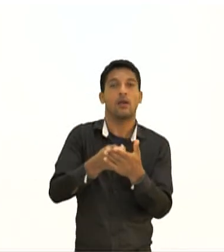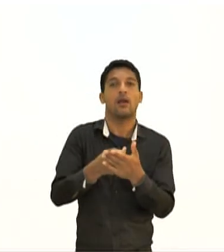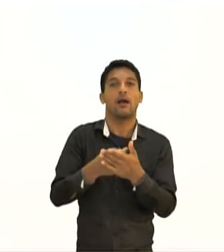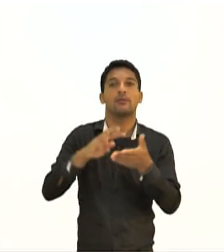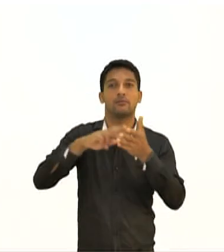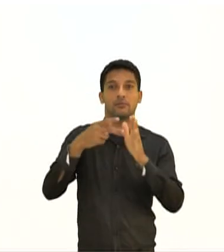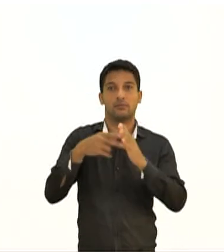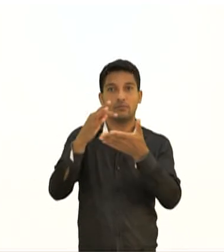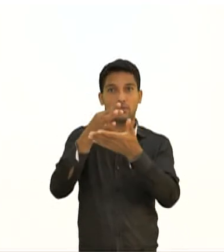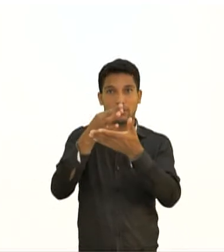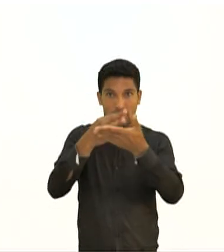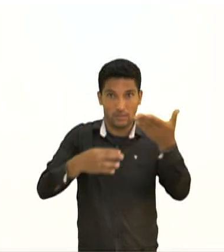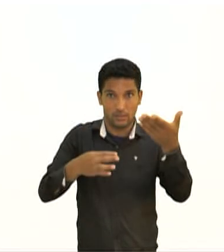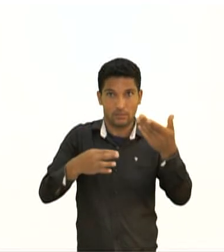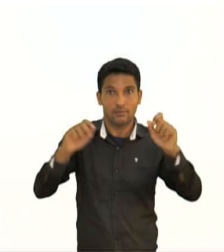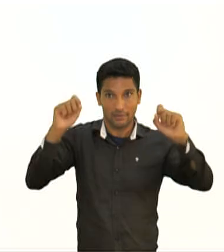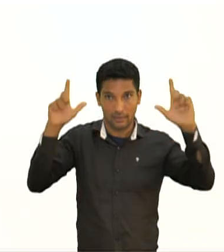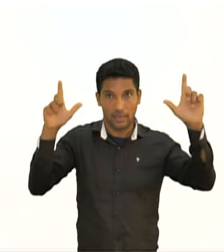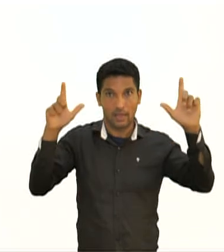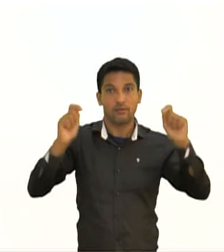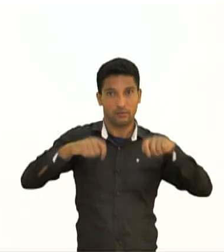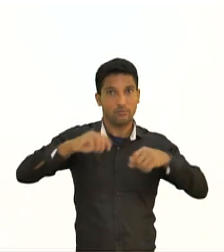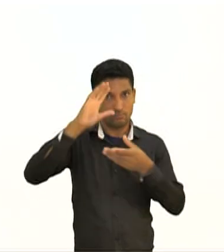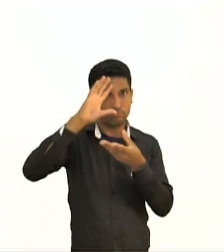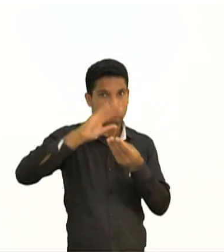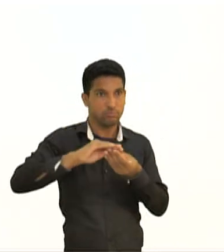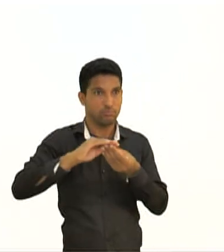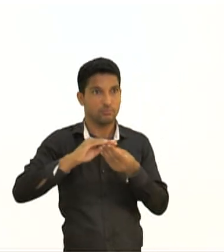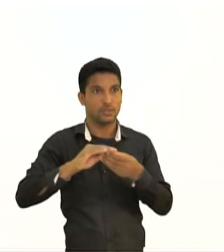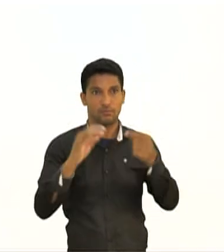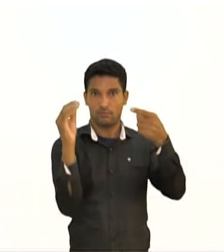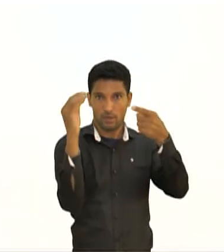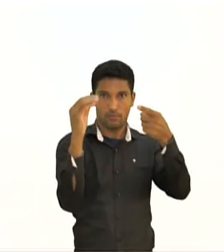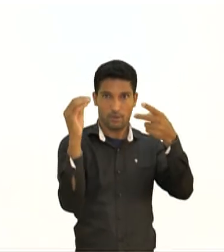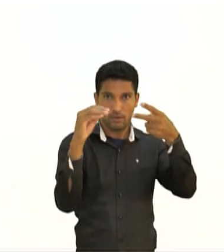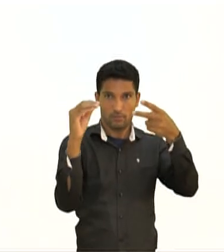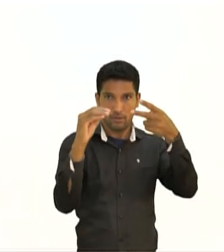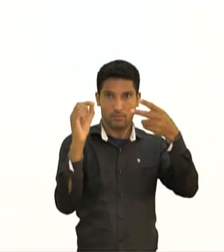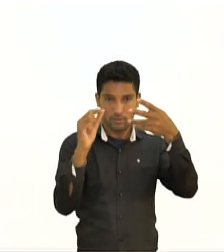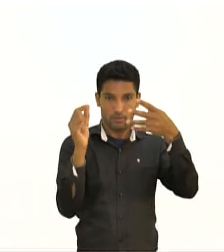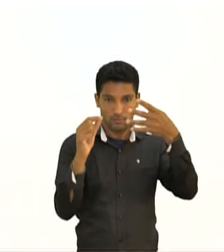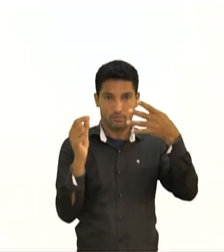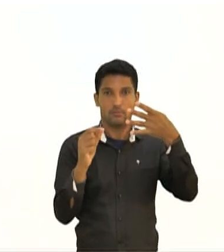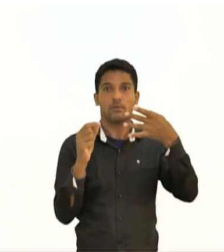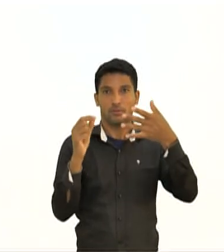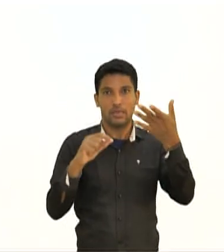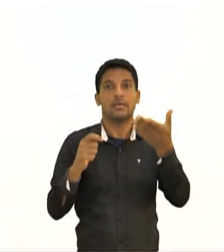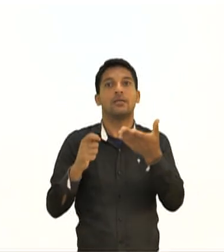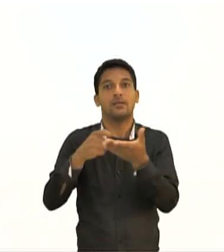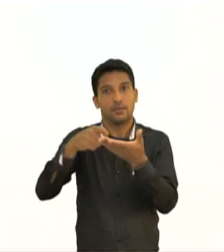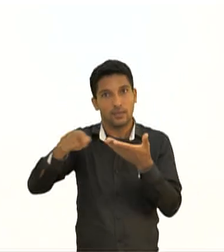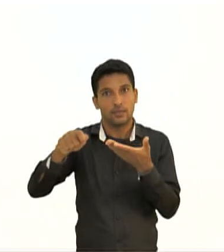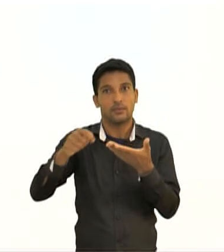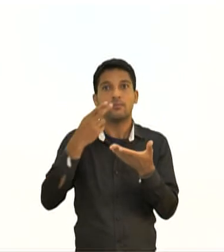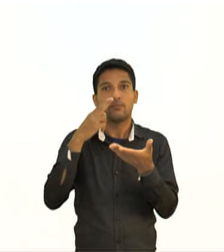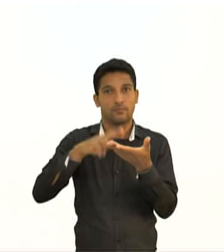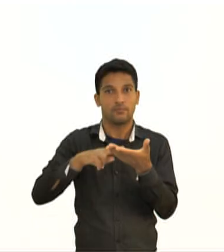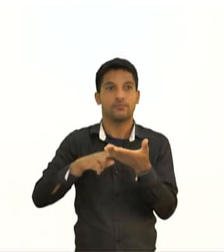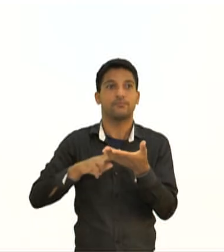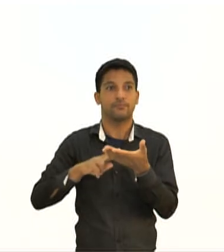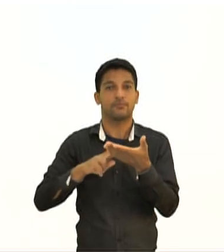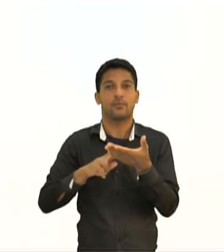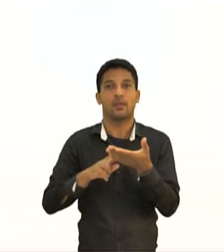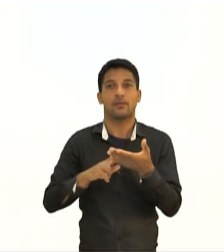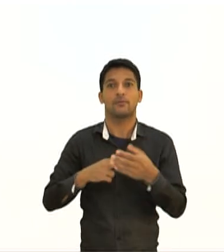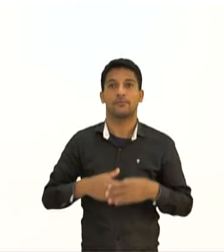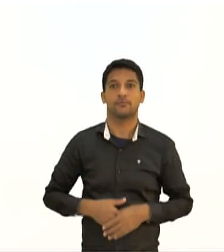claro possível e a gente consiga veicular a mensagem intencionalmente articulada para conseguir aquilo que a gente busca,